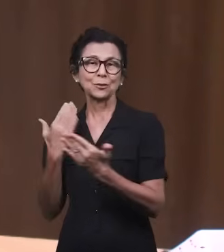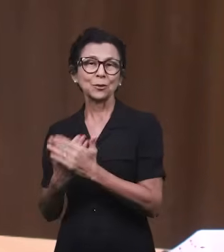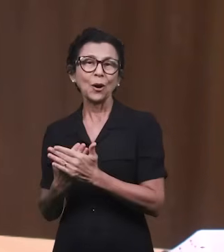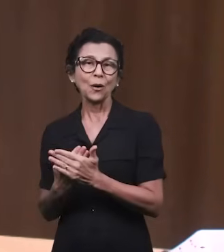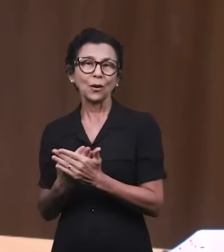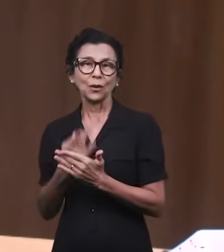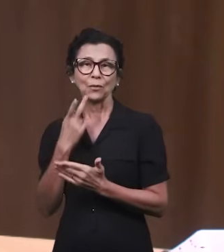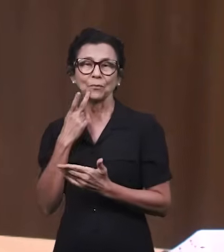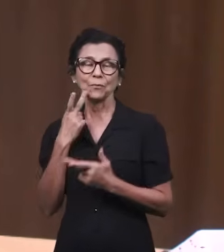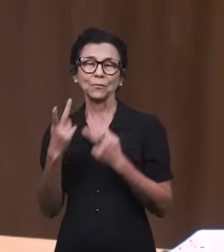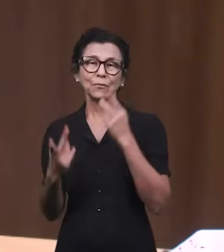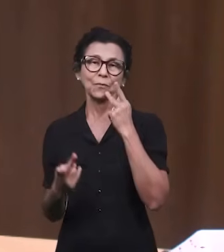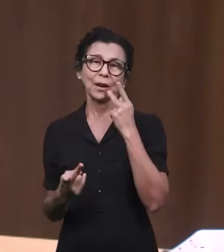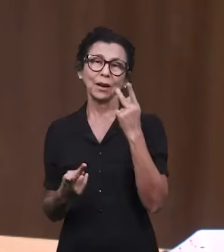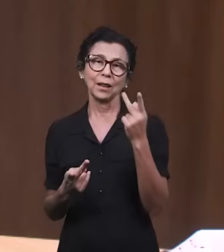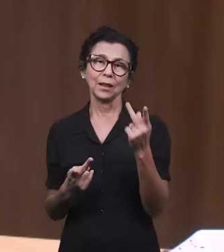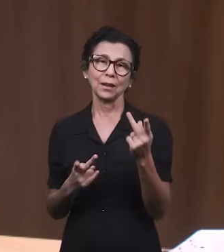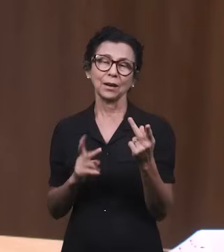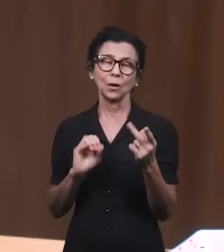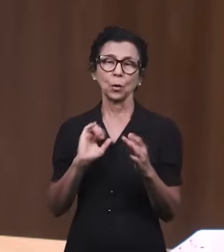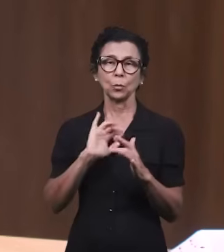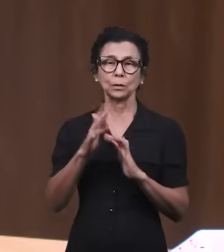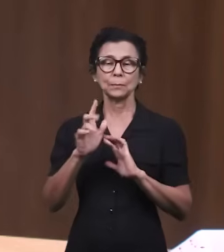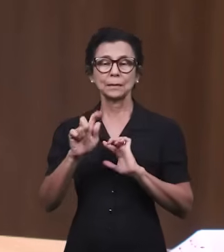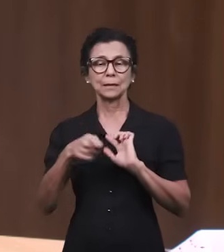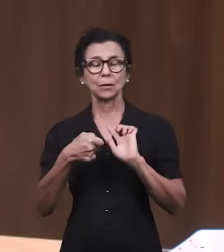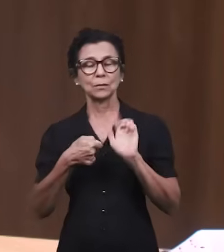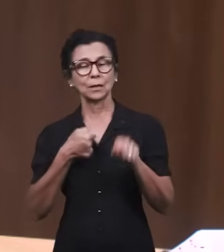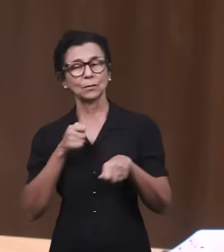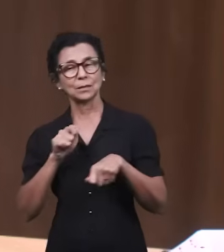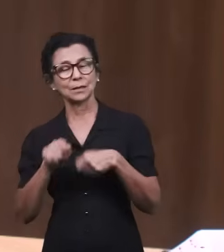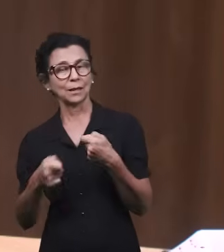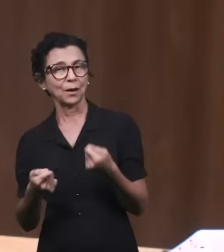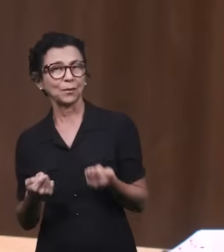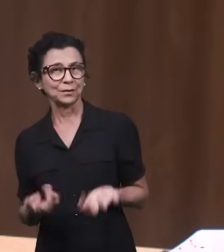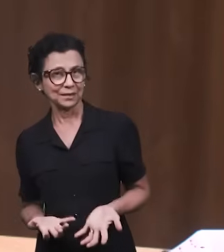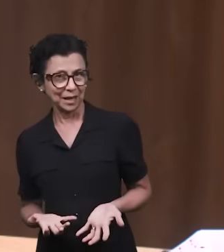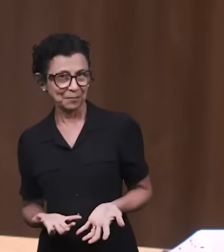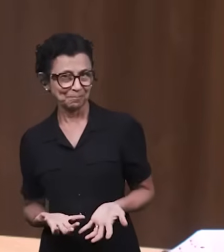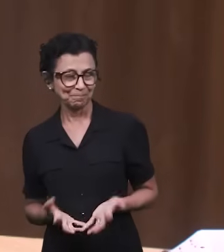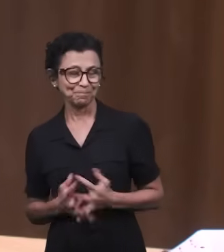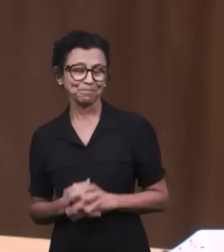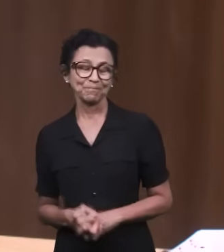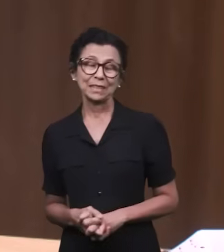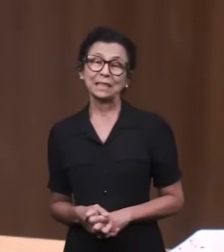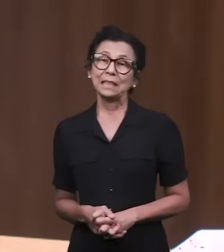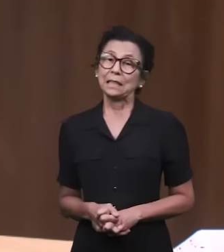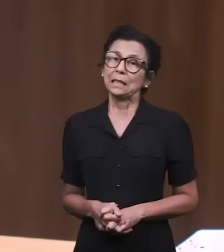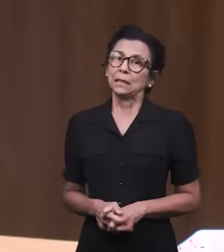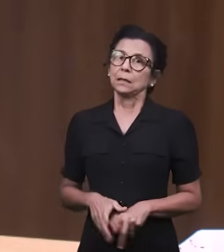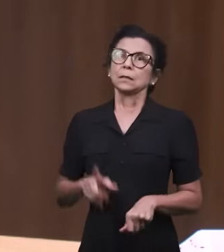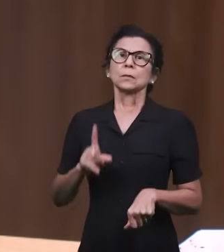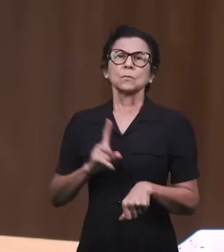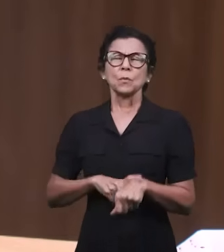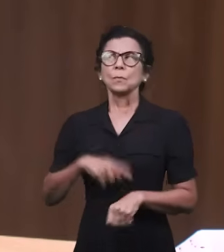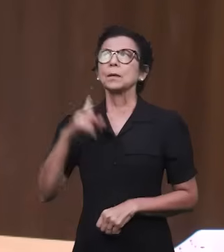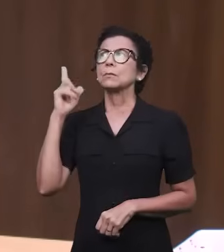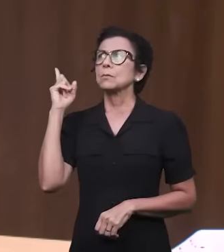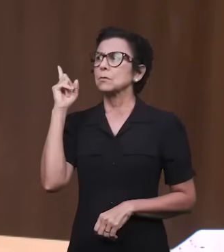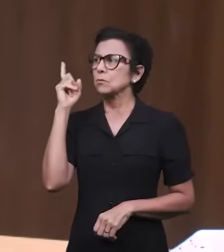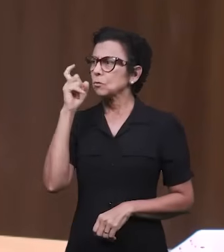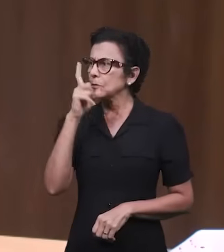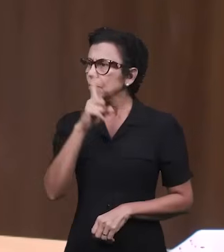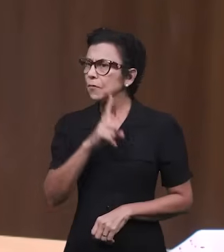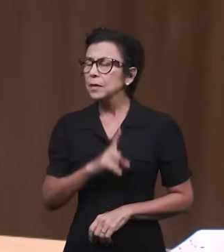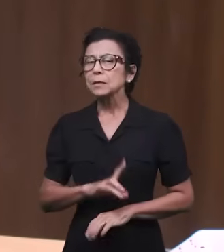exemplos simples que faz com que você seja atuante mesmo em tempos difíceis. Mesmo em tempos que nós temos